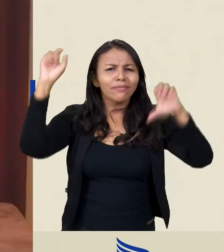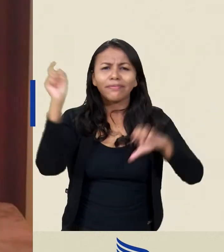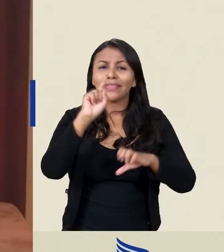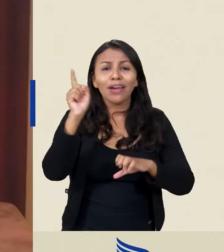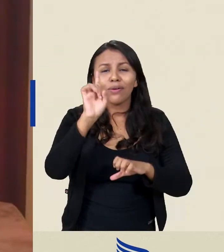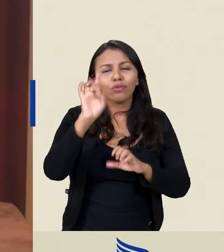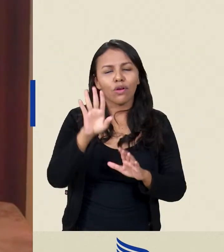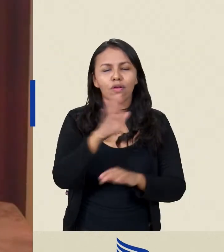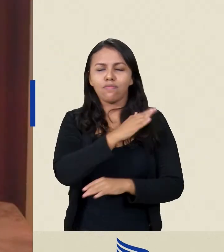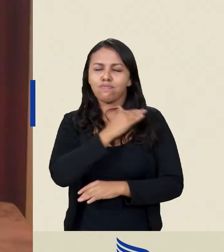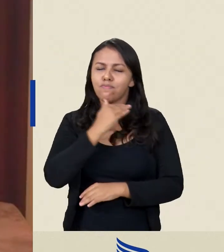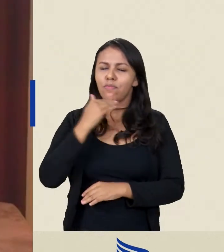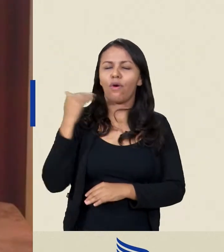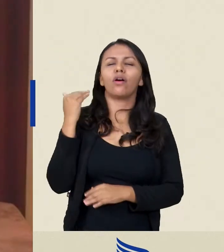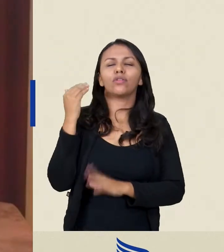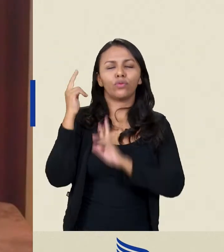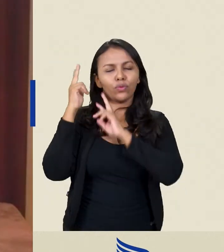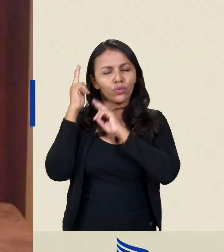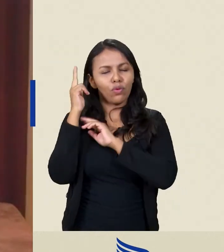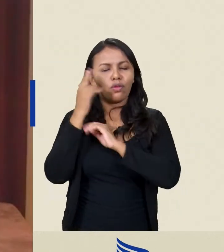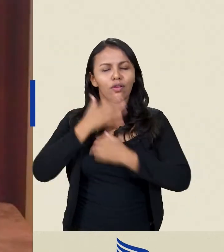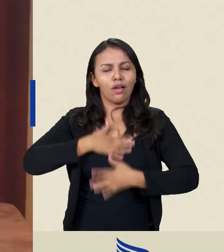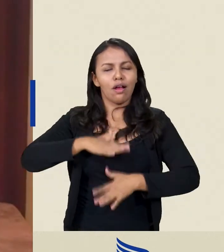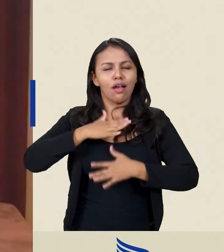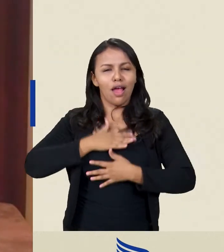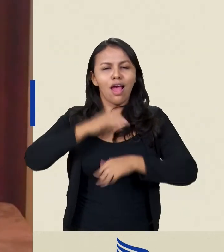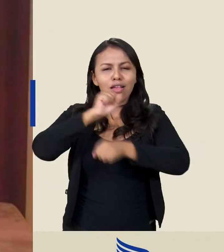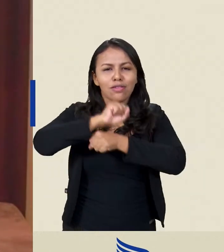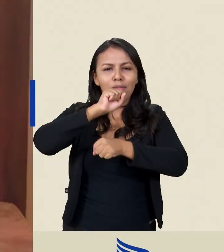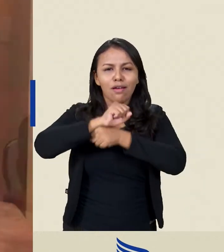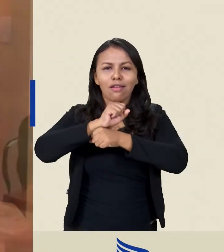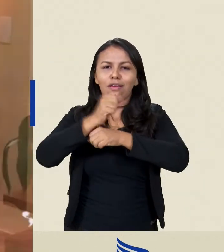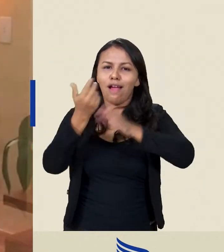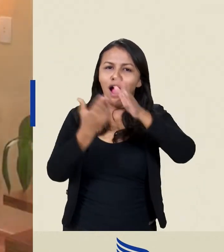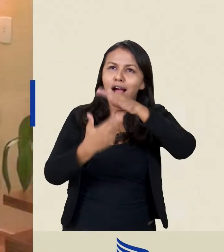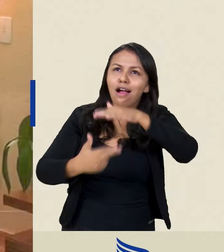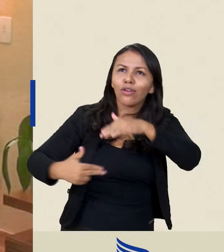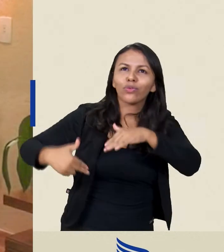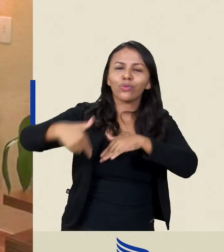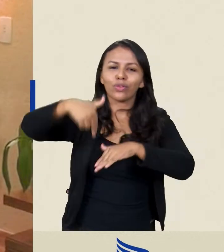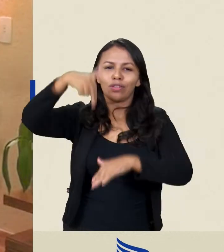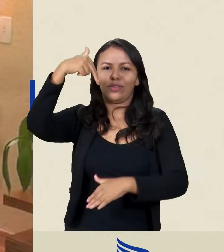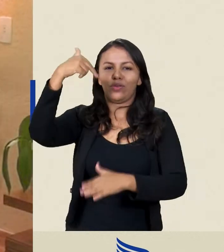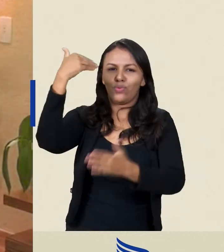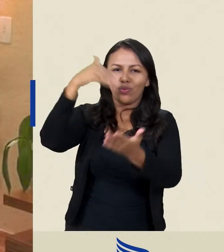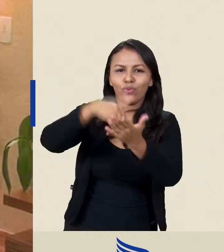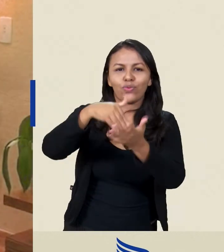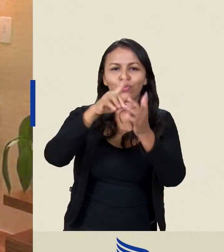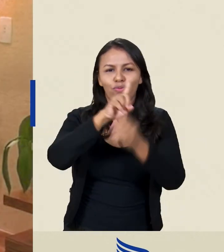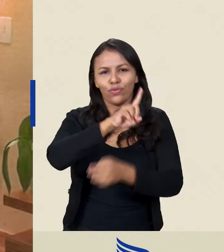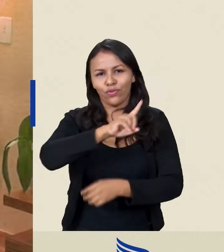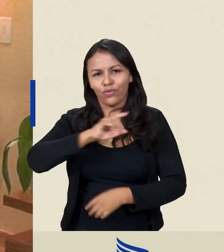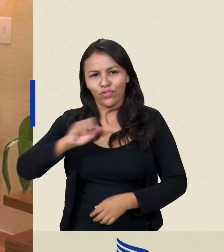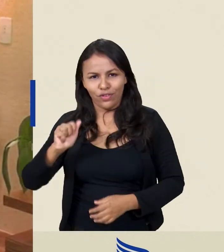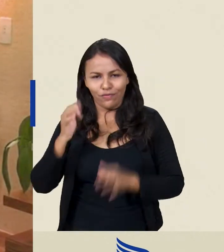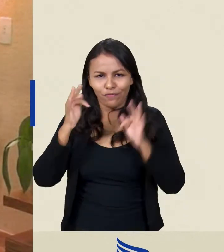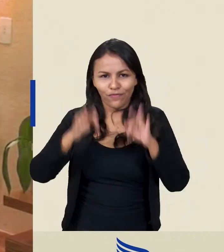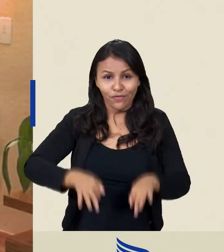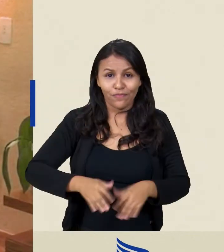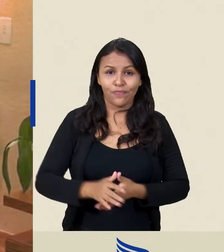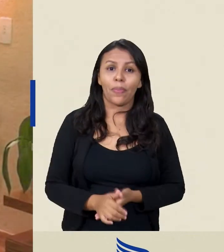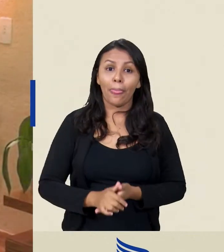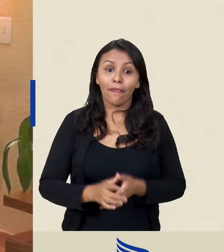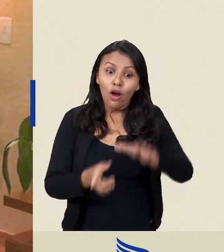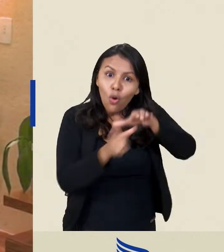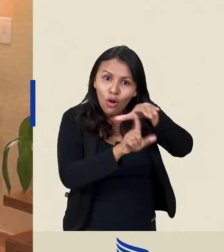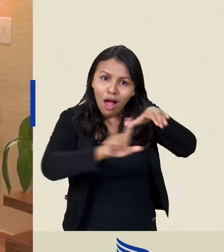e aguardava a ressurreição do dia final. Na ressurreição de Lázaro, fica claro que